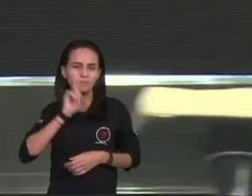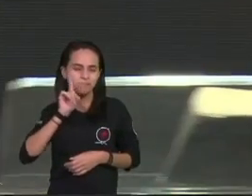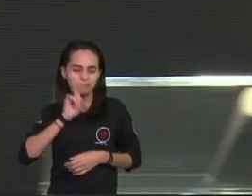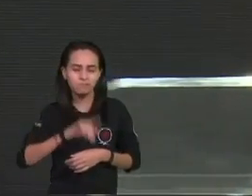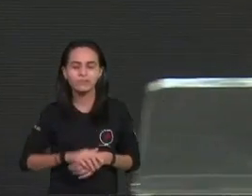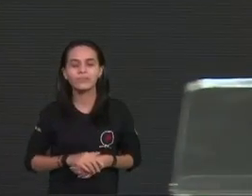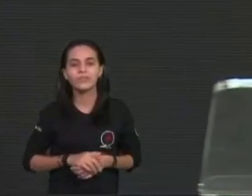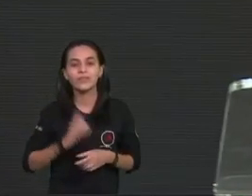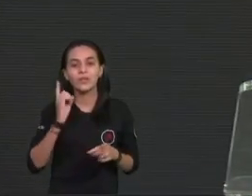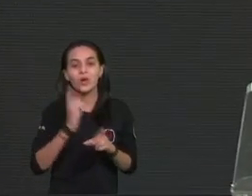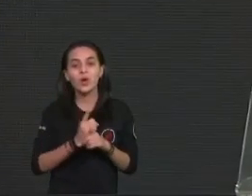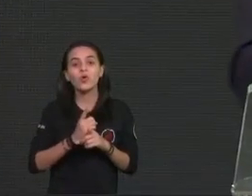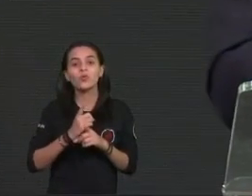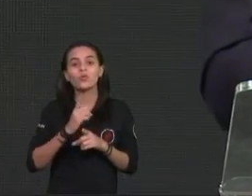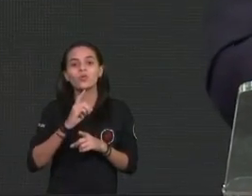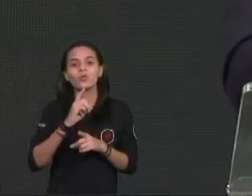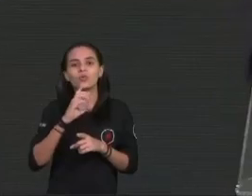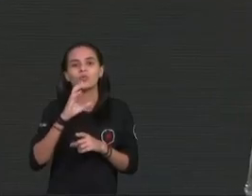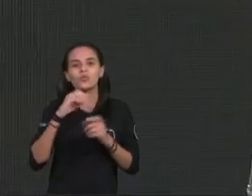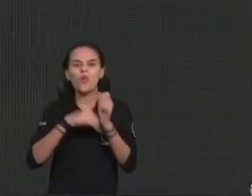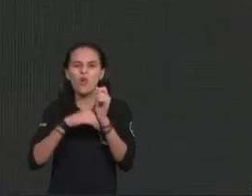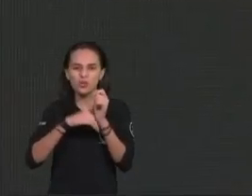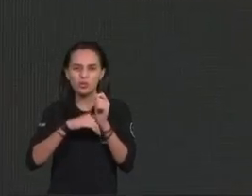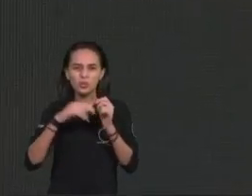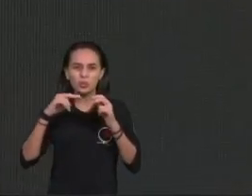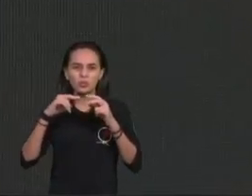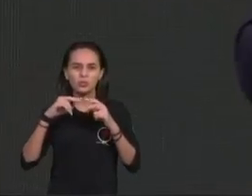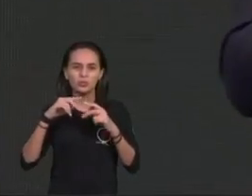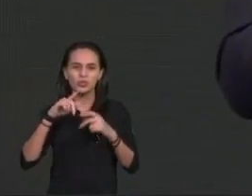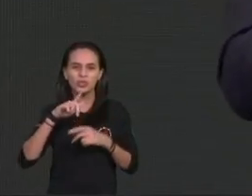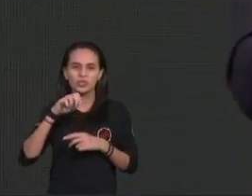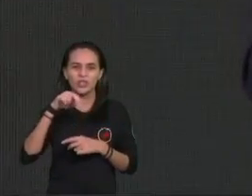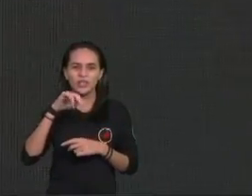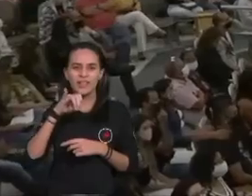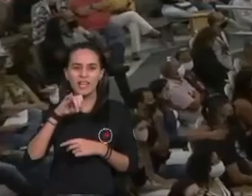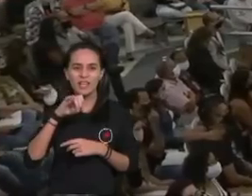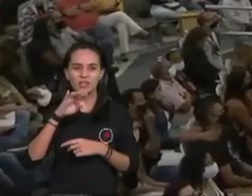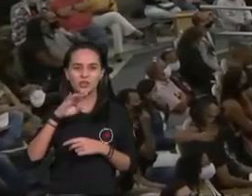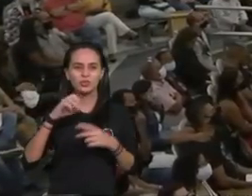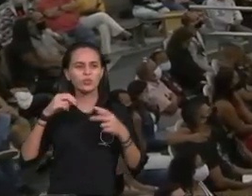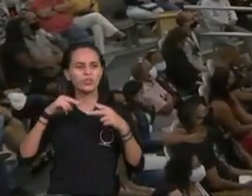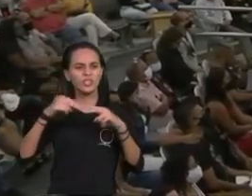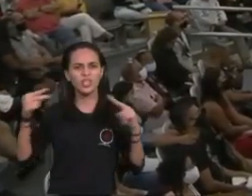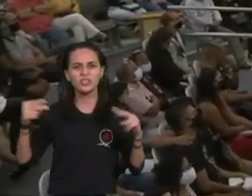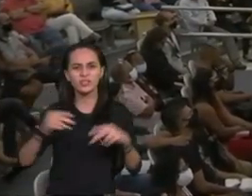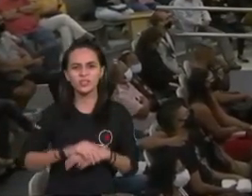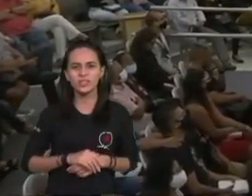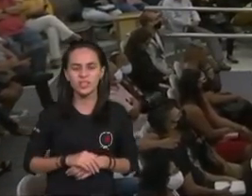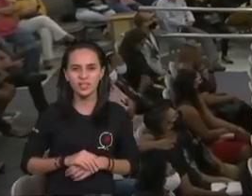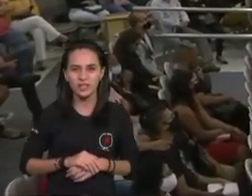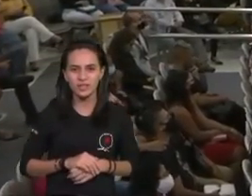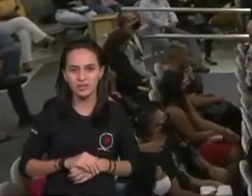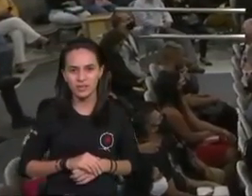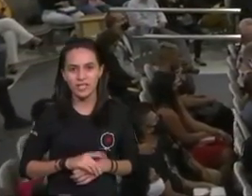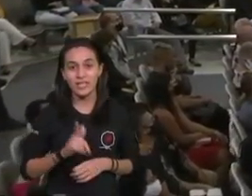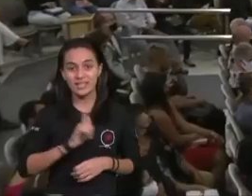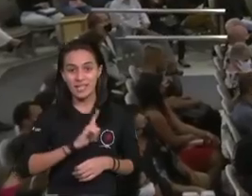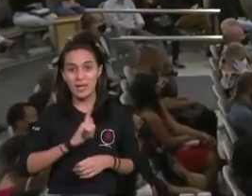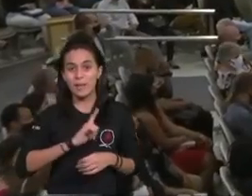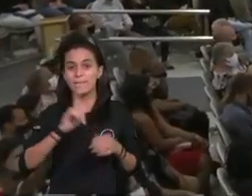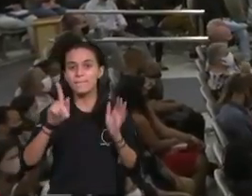descobriu o código genético ele descobriu que cada espécie tem um código genético próprio